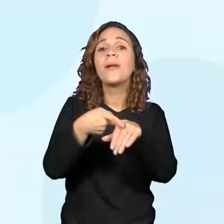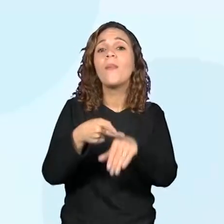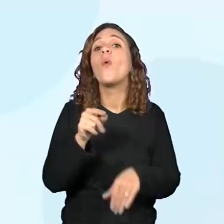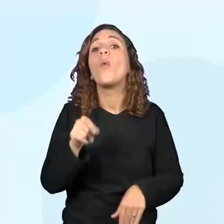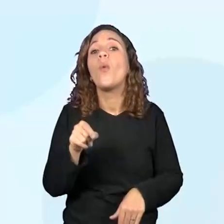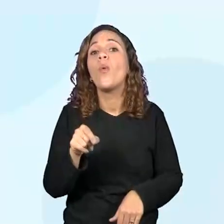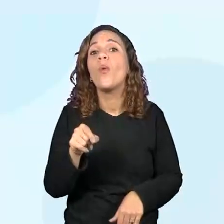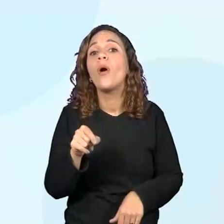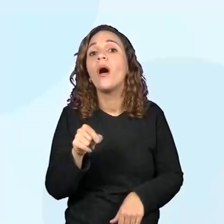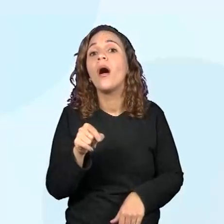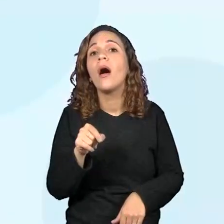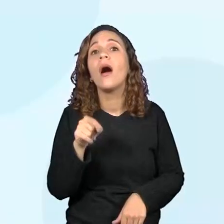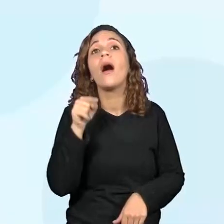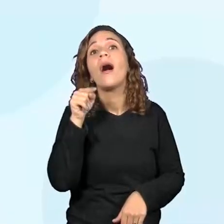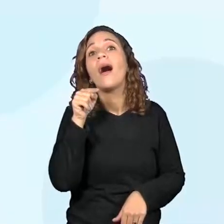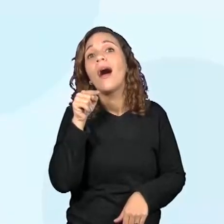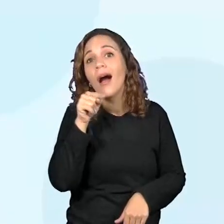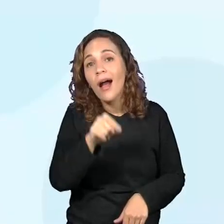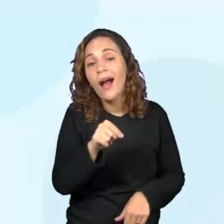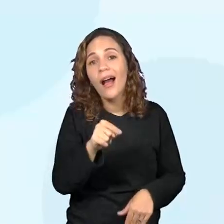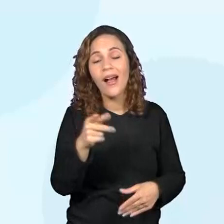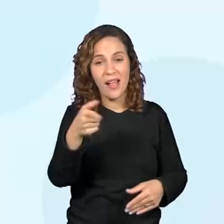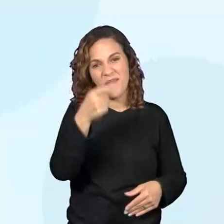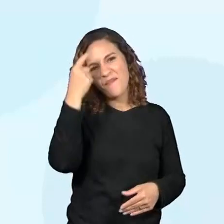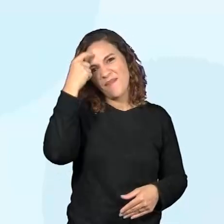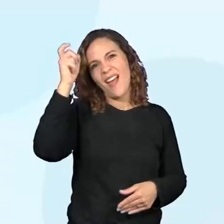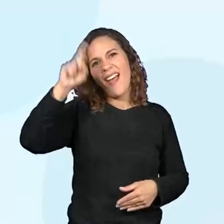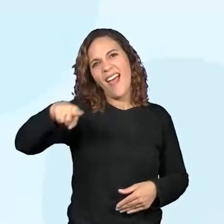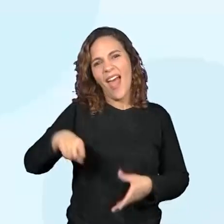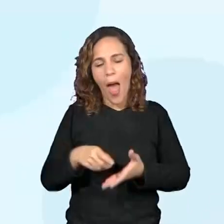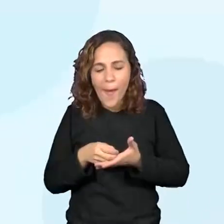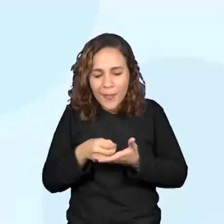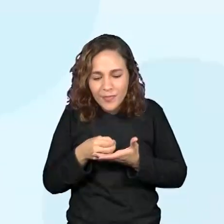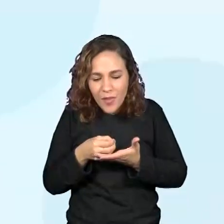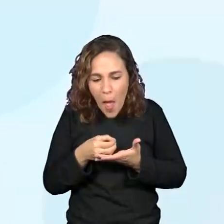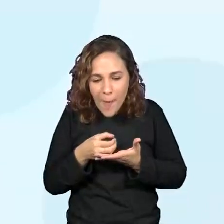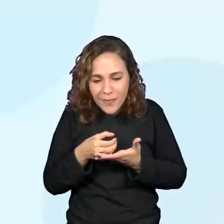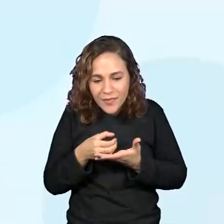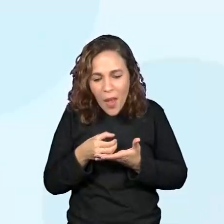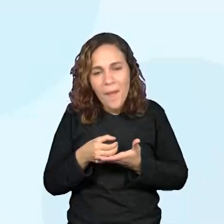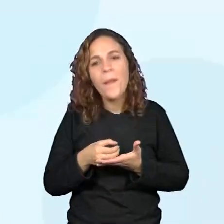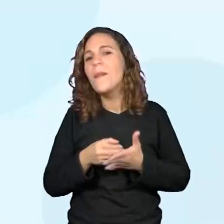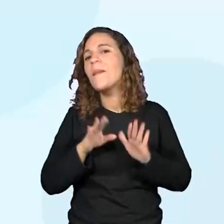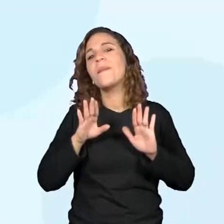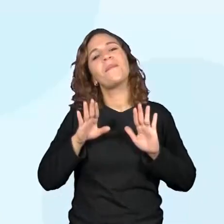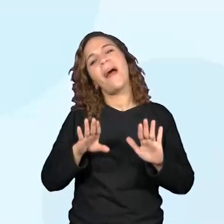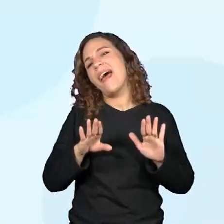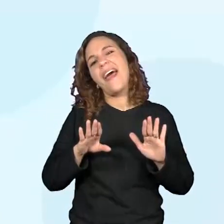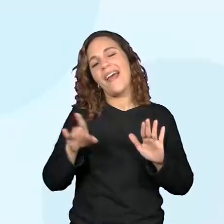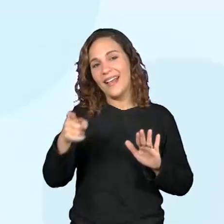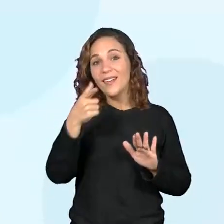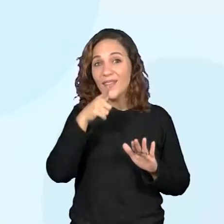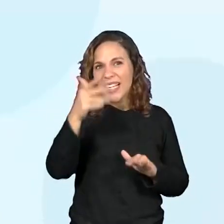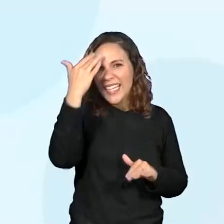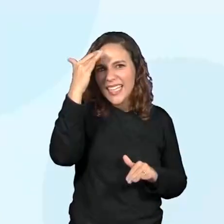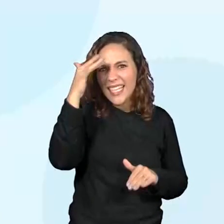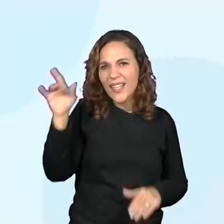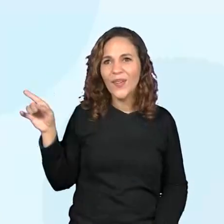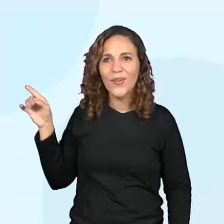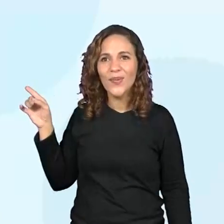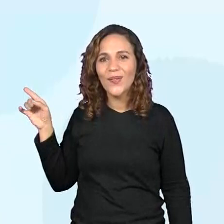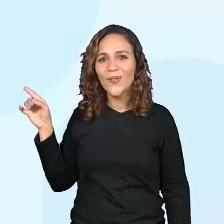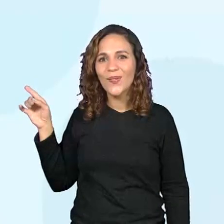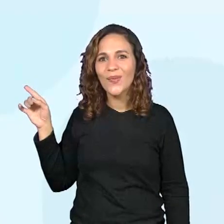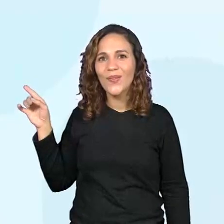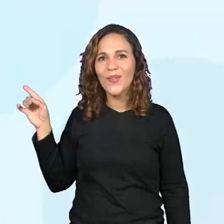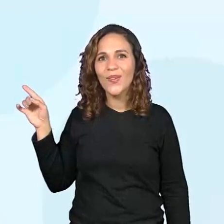seria... essa amora madurinha, que delícia. Mas ele pregou uma peça, hein? Será que os estudantes entenderam que ele pregou uma peça?